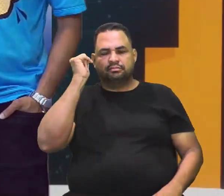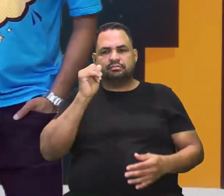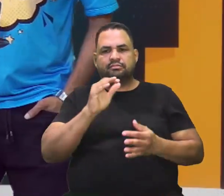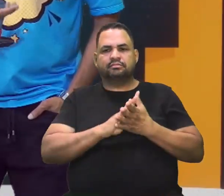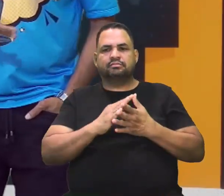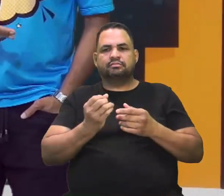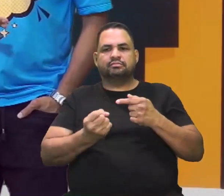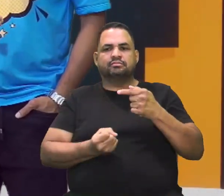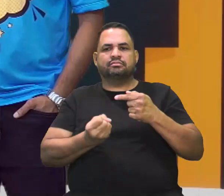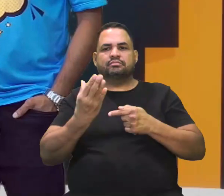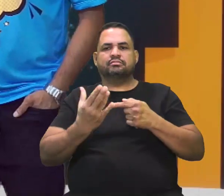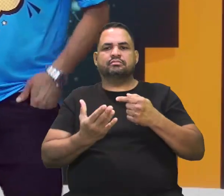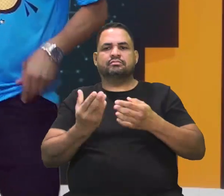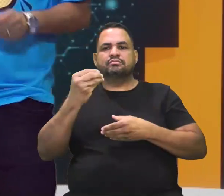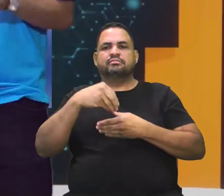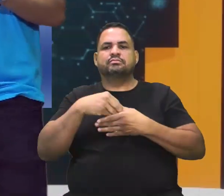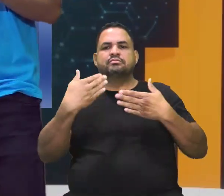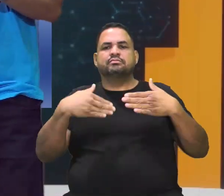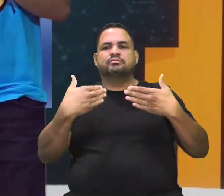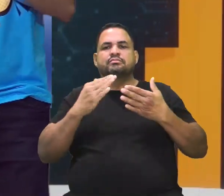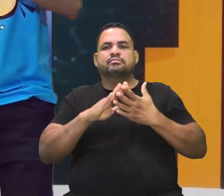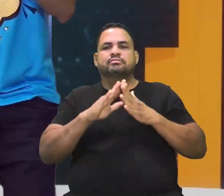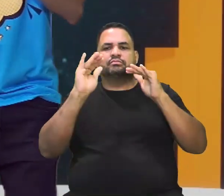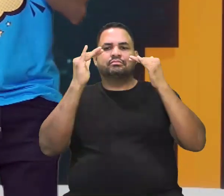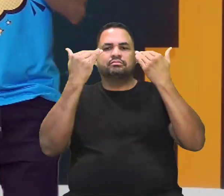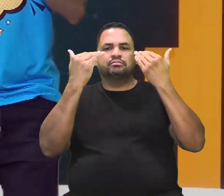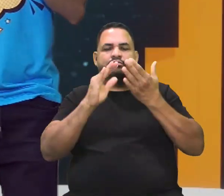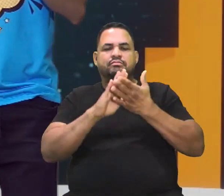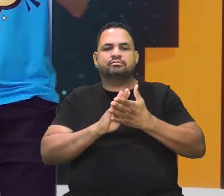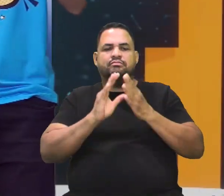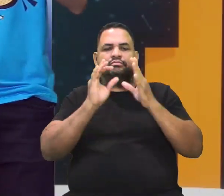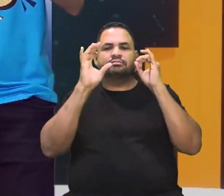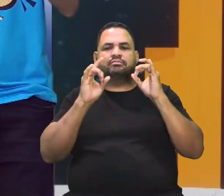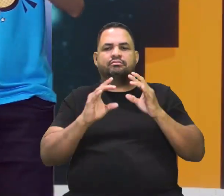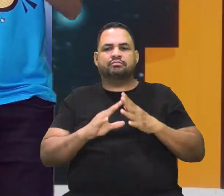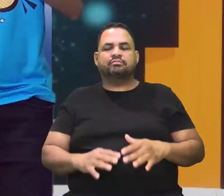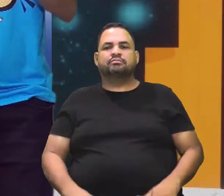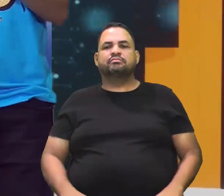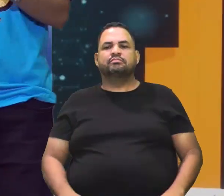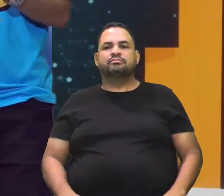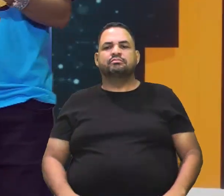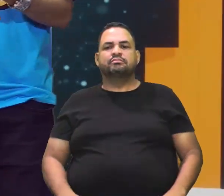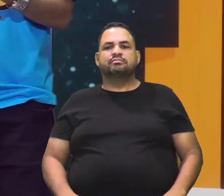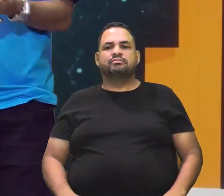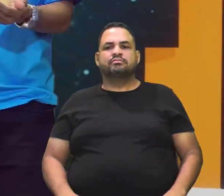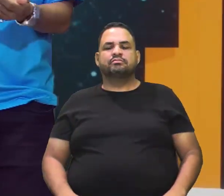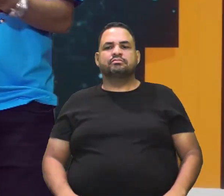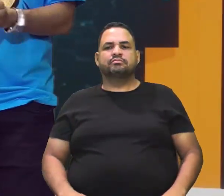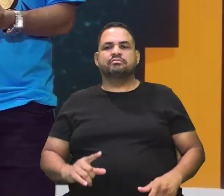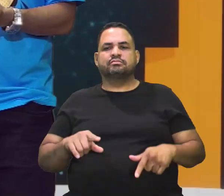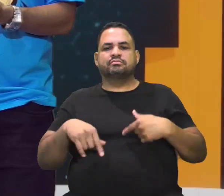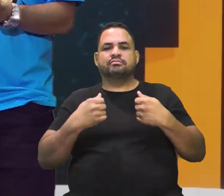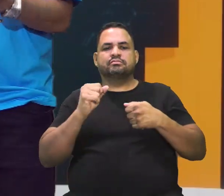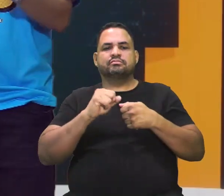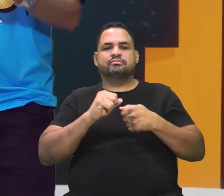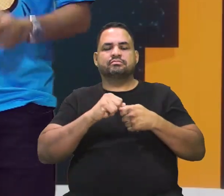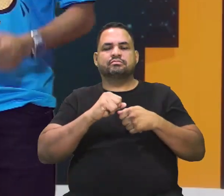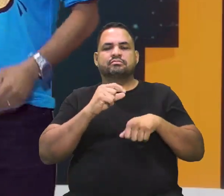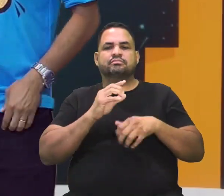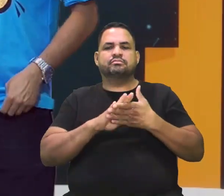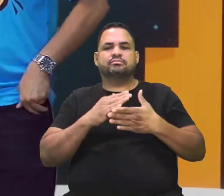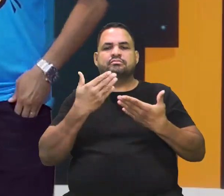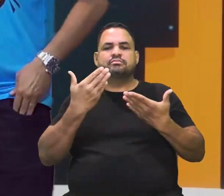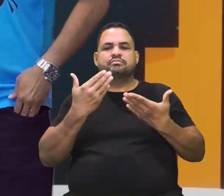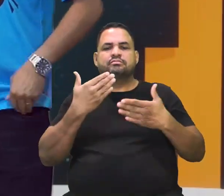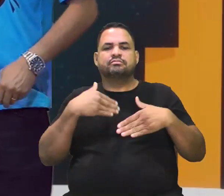fórmulas estarão na prova, certo? Então você vai ficar atento aos detalhes. Né? Os detalhezinhos vão te ajudar na hora de fazer a prova. Até